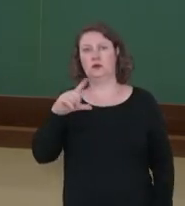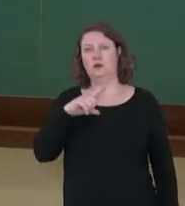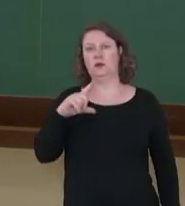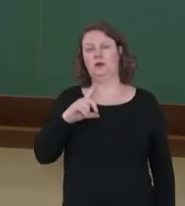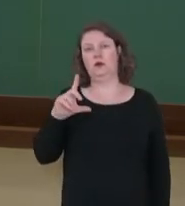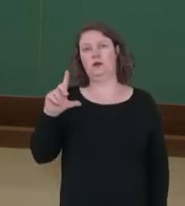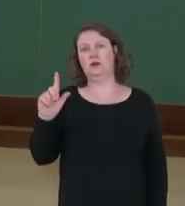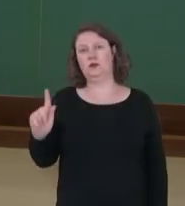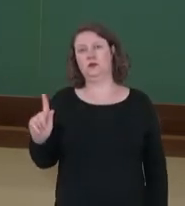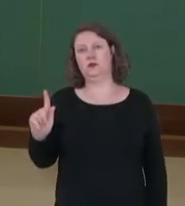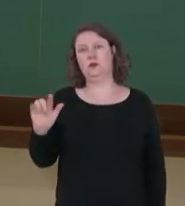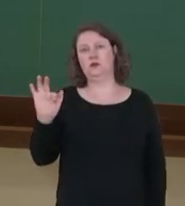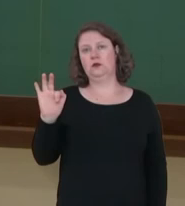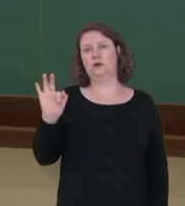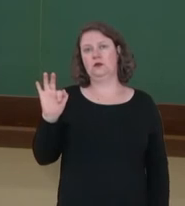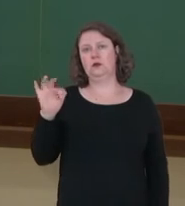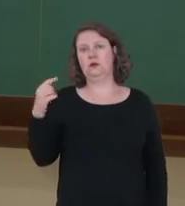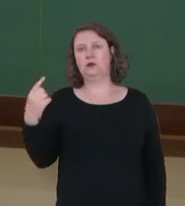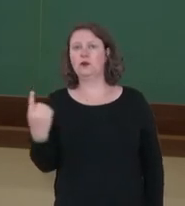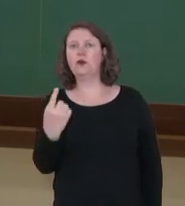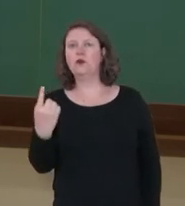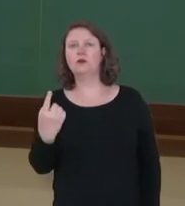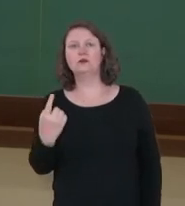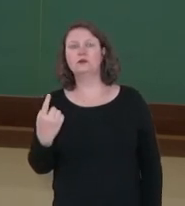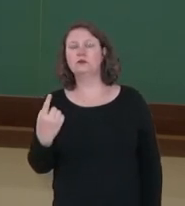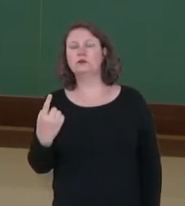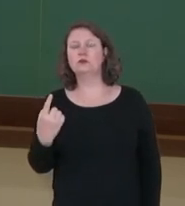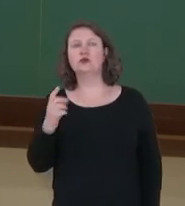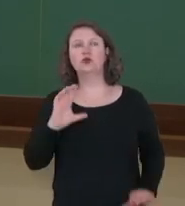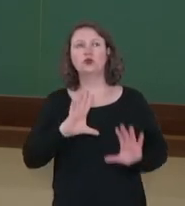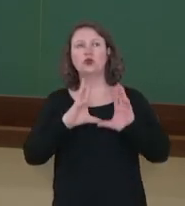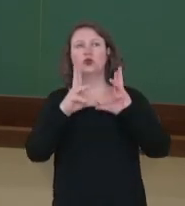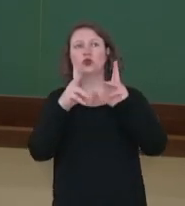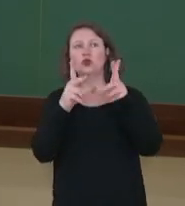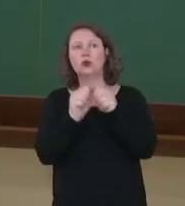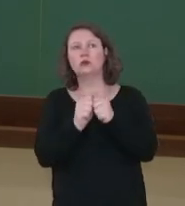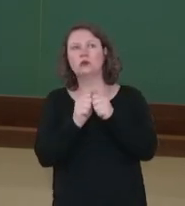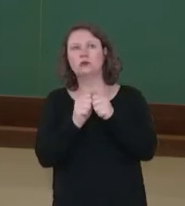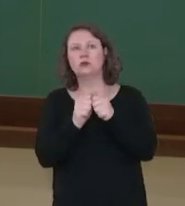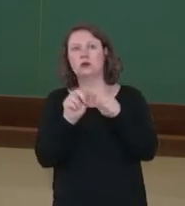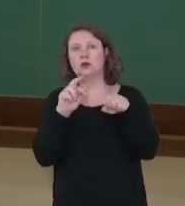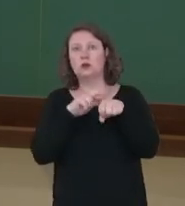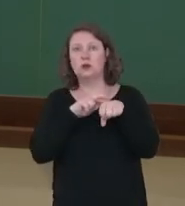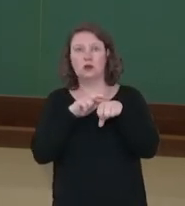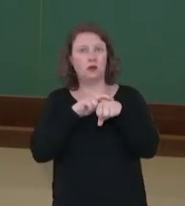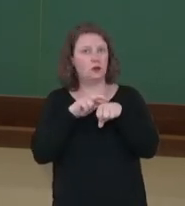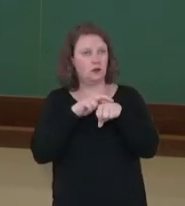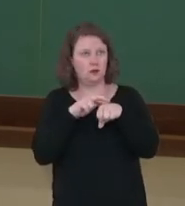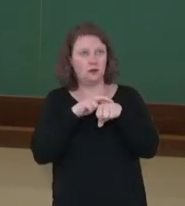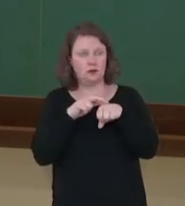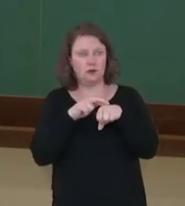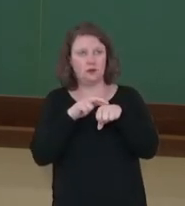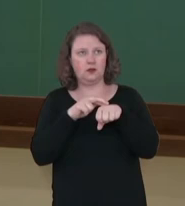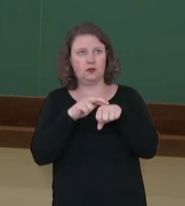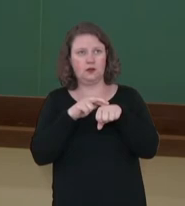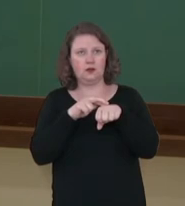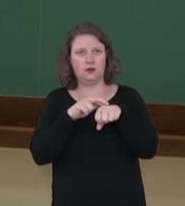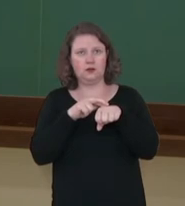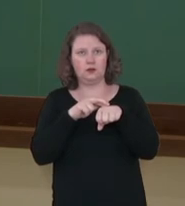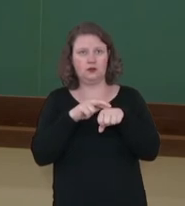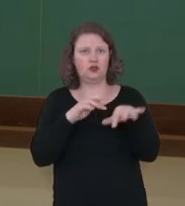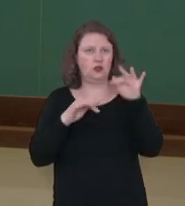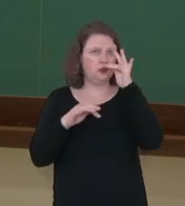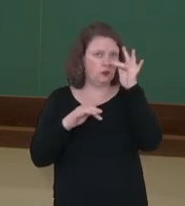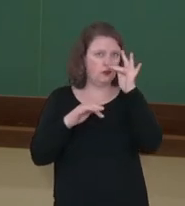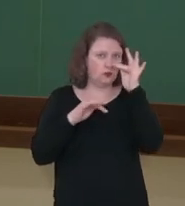F1, flores púrpuras. Todas elas saíram púrpuras deste cruzamento de uma polinização cruzada, onde teve